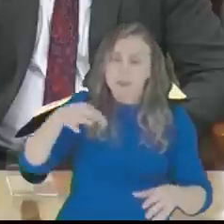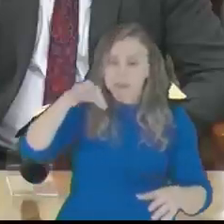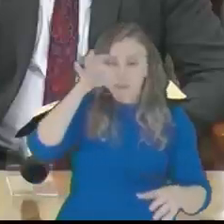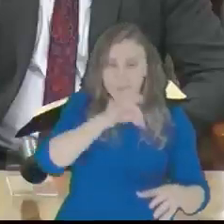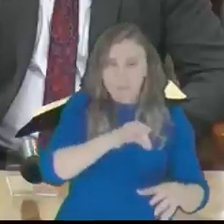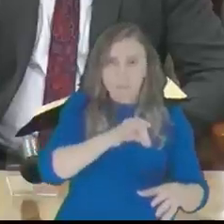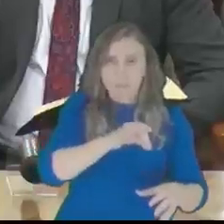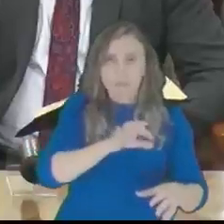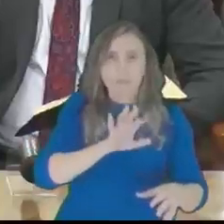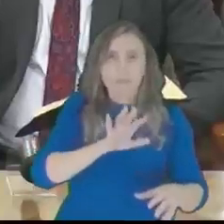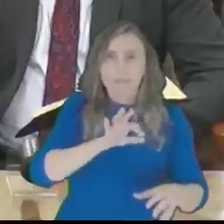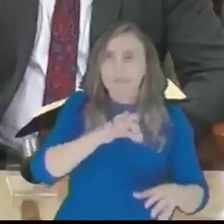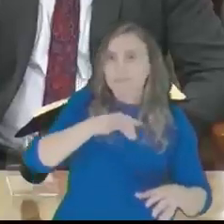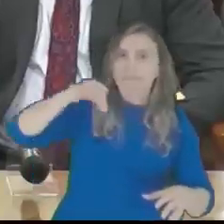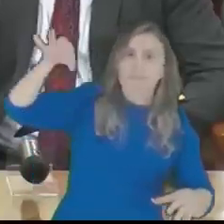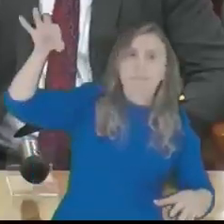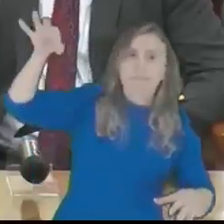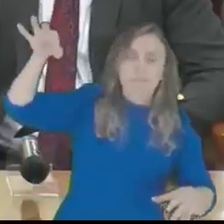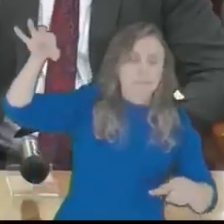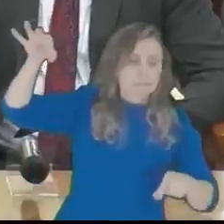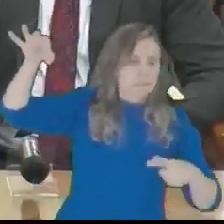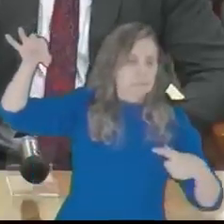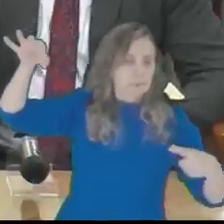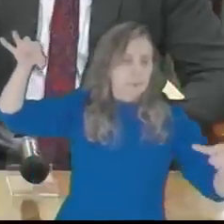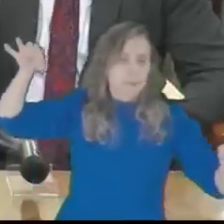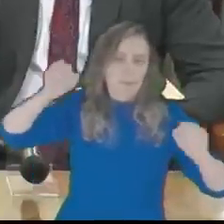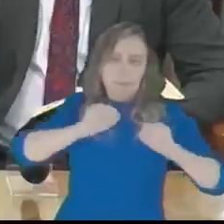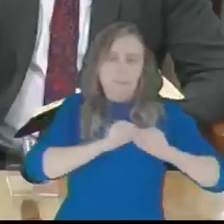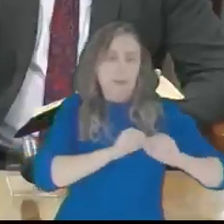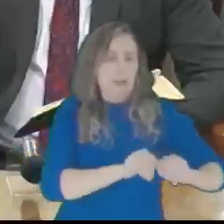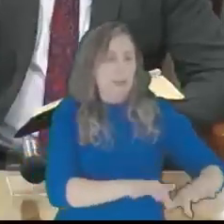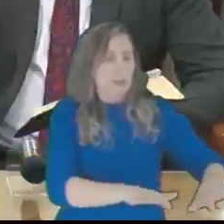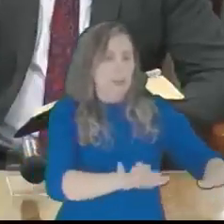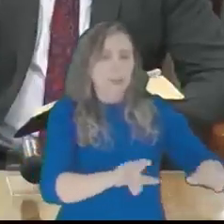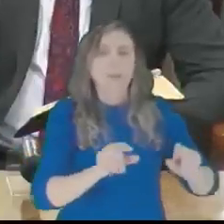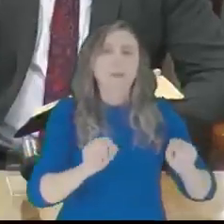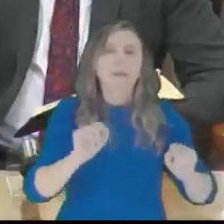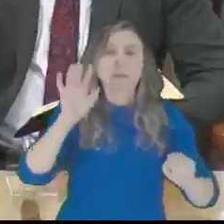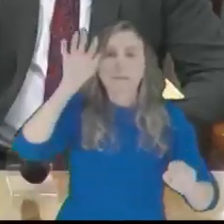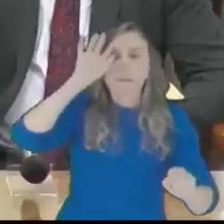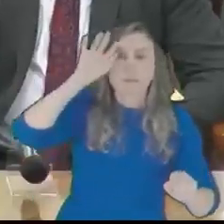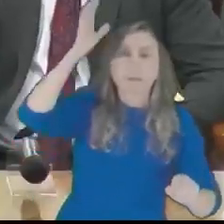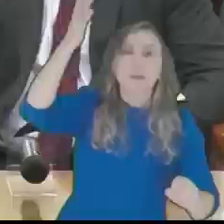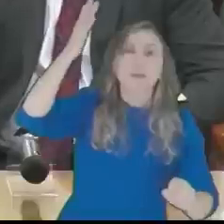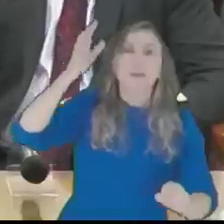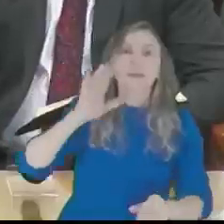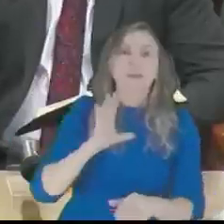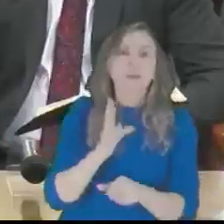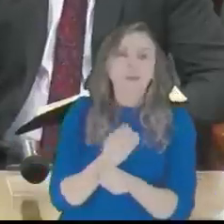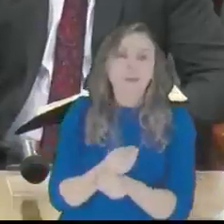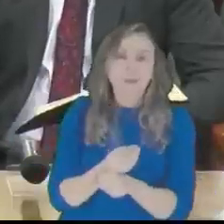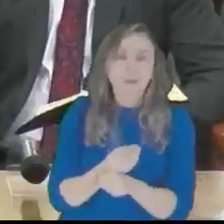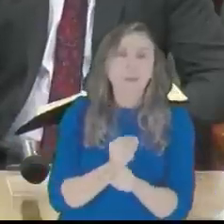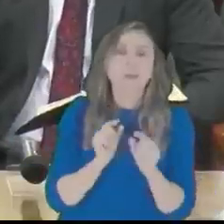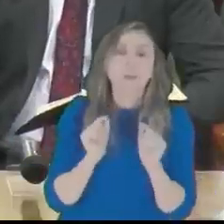afora sozinhos, sem esse paráclito, o que era que teria acontecido com a igreja? Hein, irmãos?